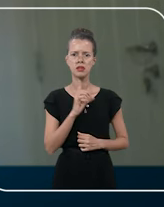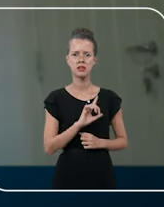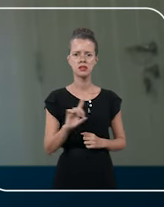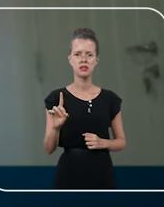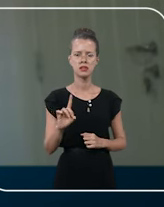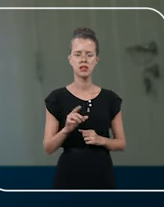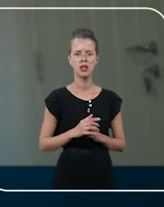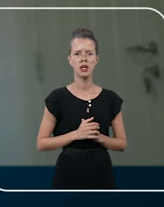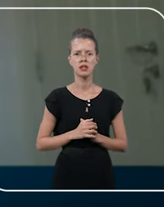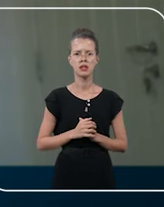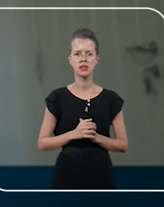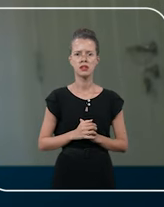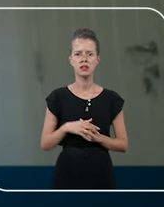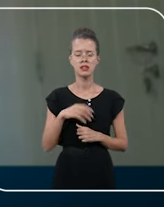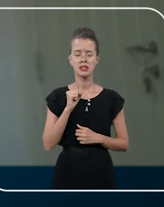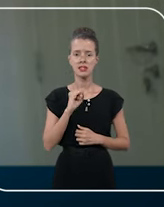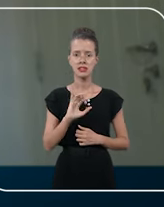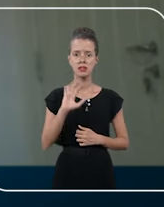de informação,